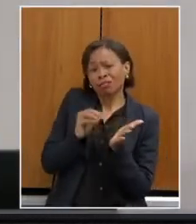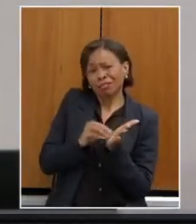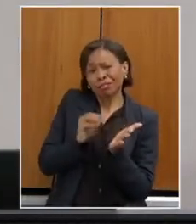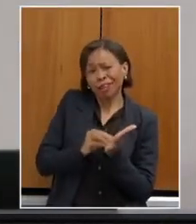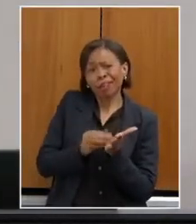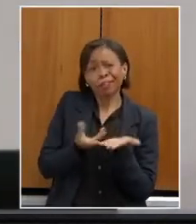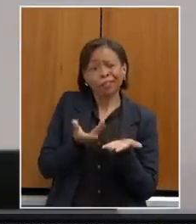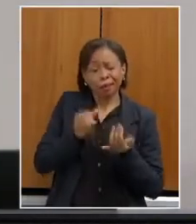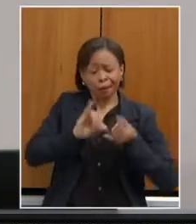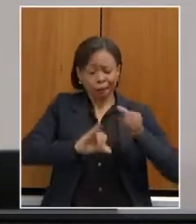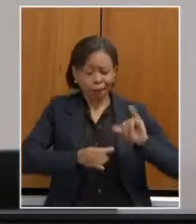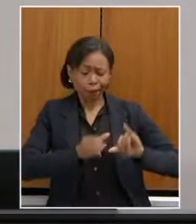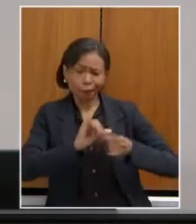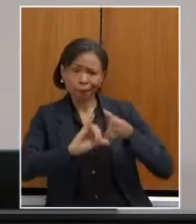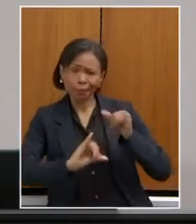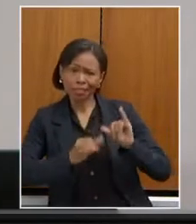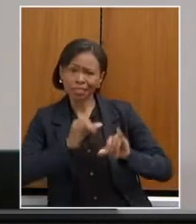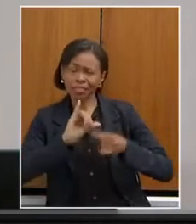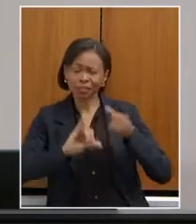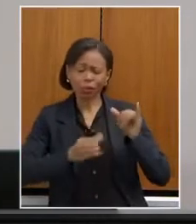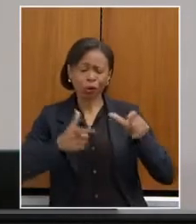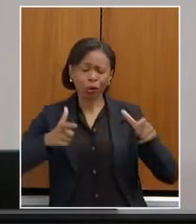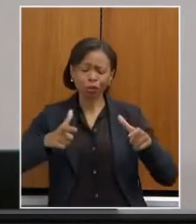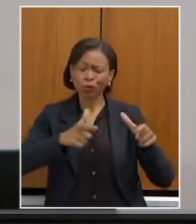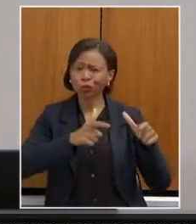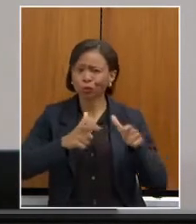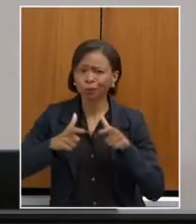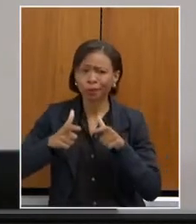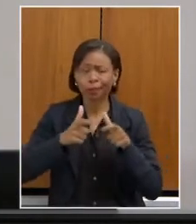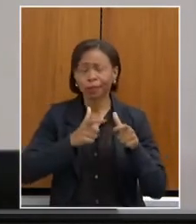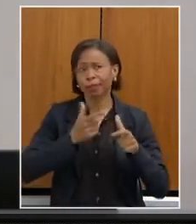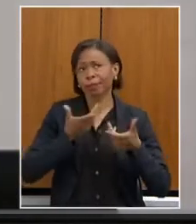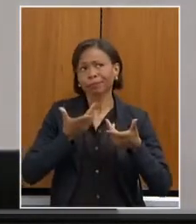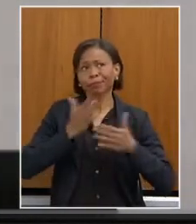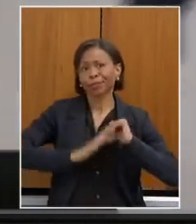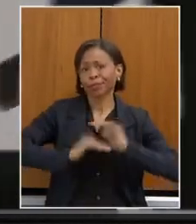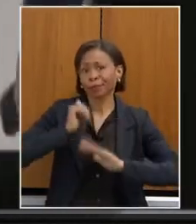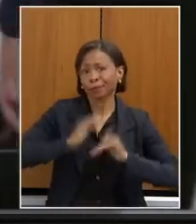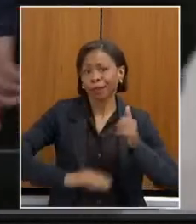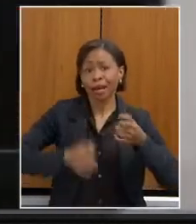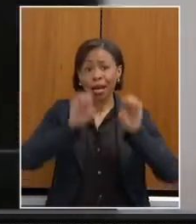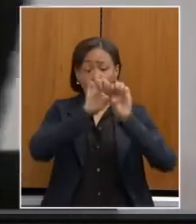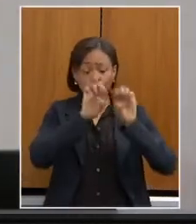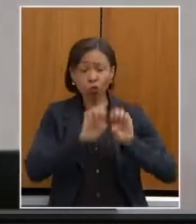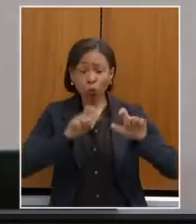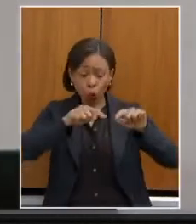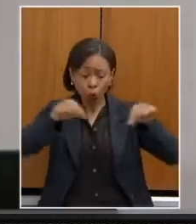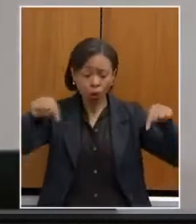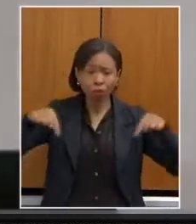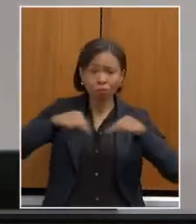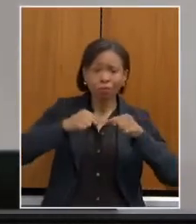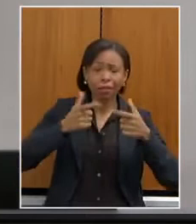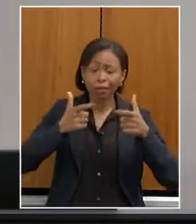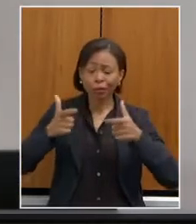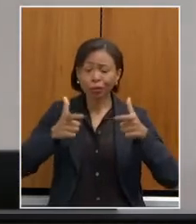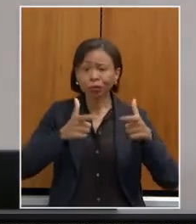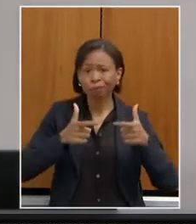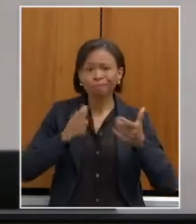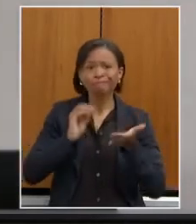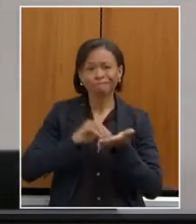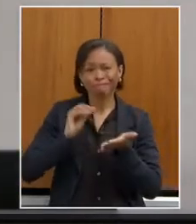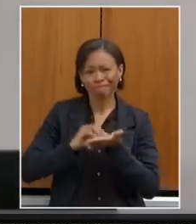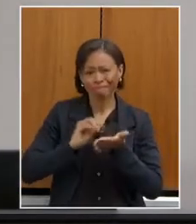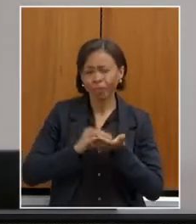laboratório, falta capacidade de produção, falta estrutura física. Tem alguma previsão de aporte